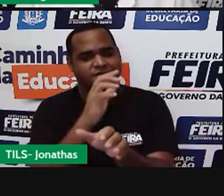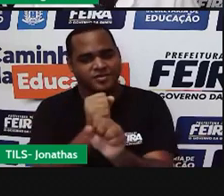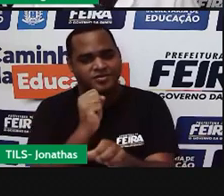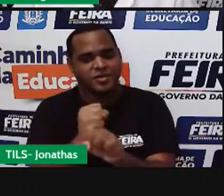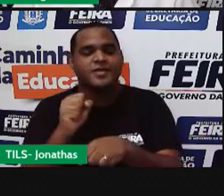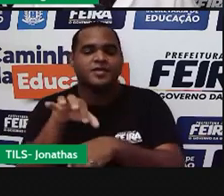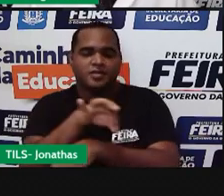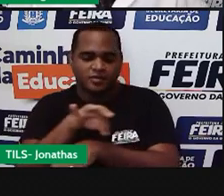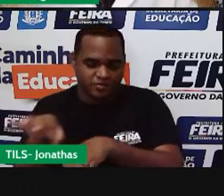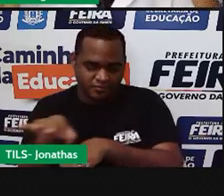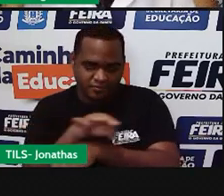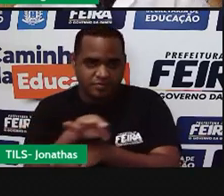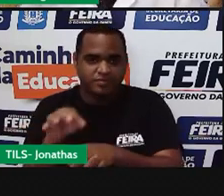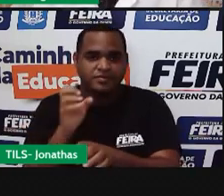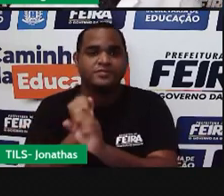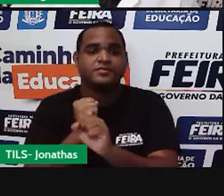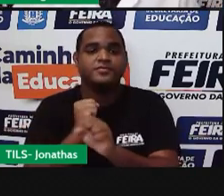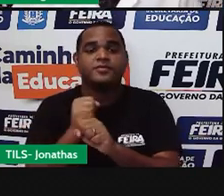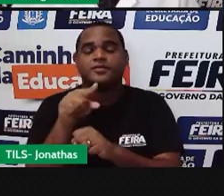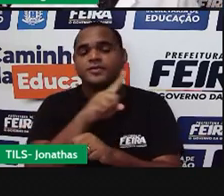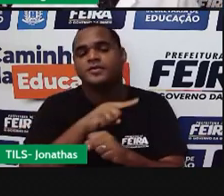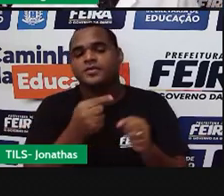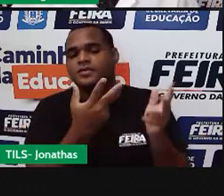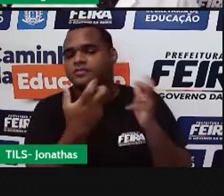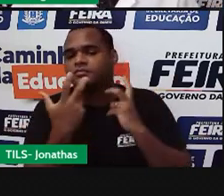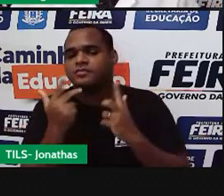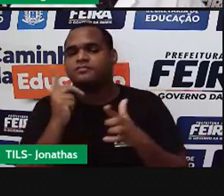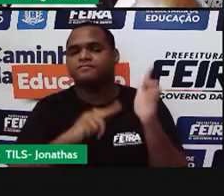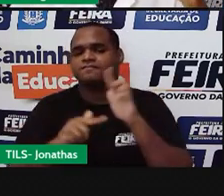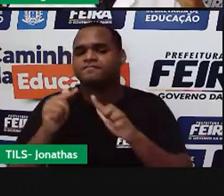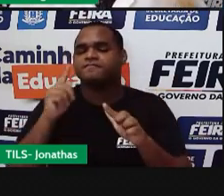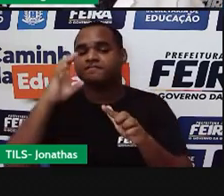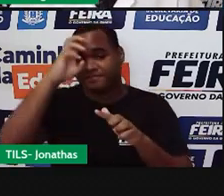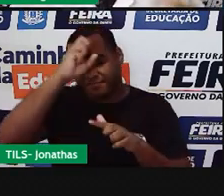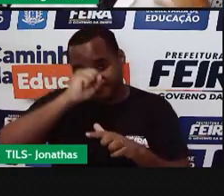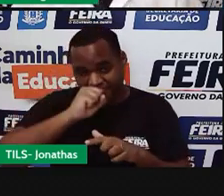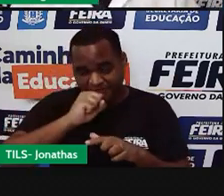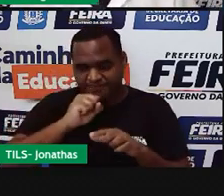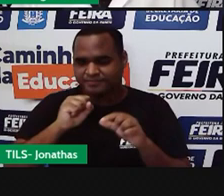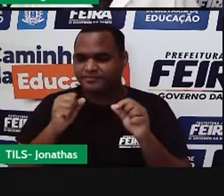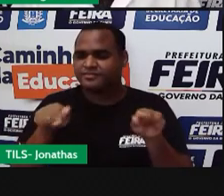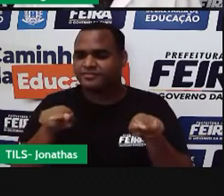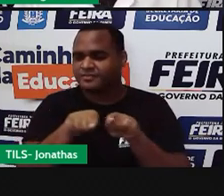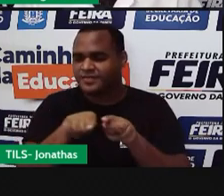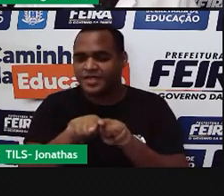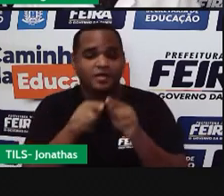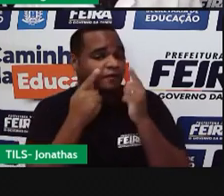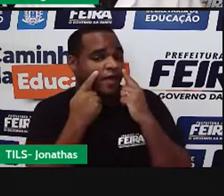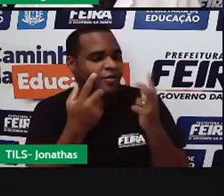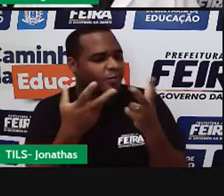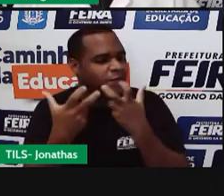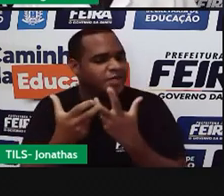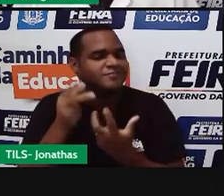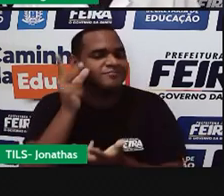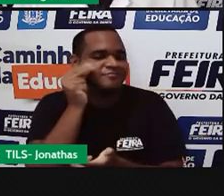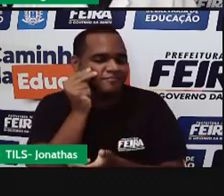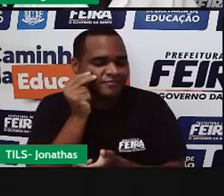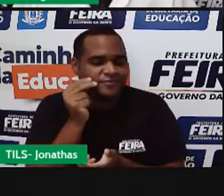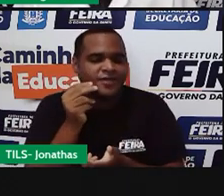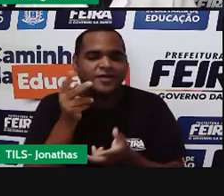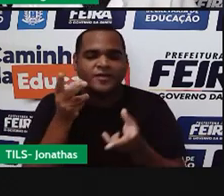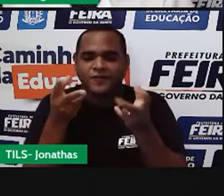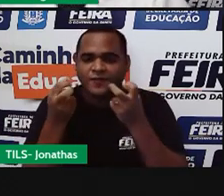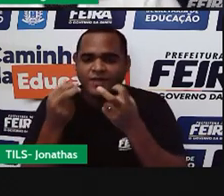medida daquela superfície para que a gente consiga continuar aprendendo e vendo e reconhecendo que essas coisas fazem